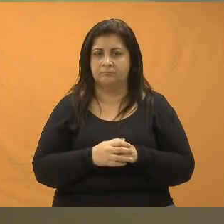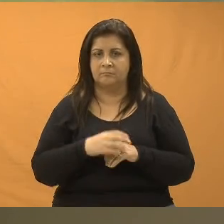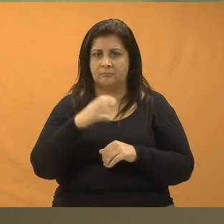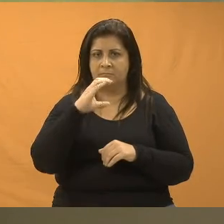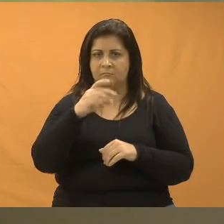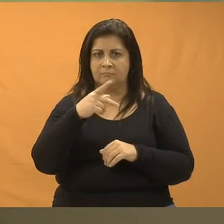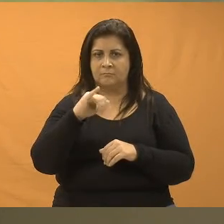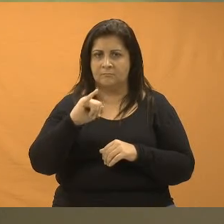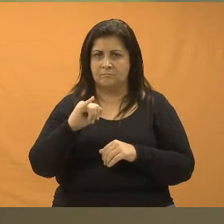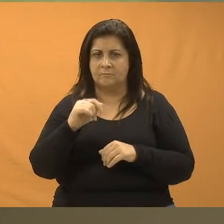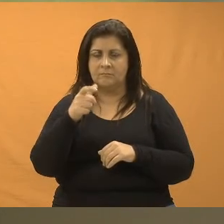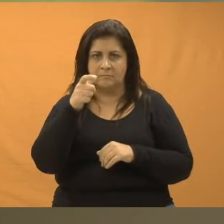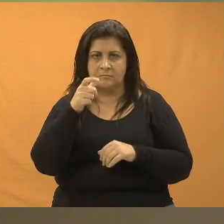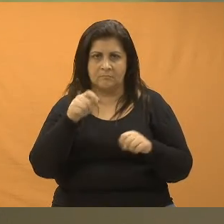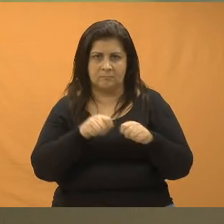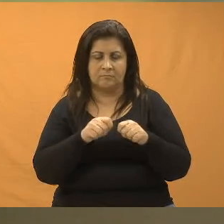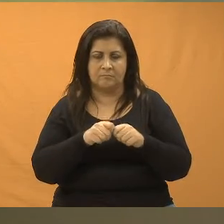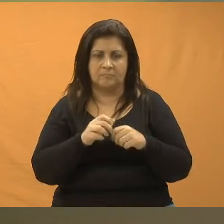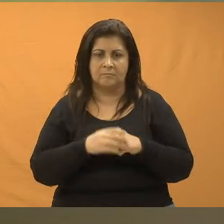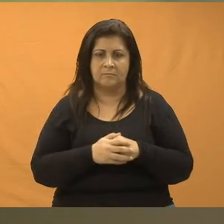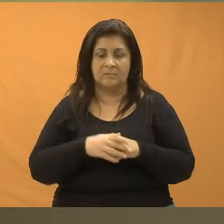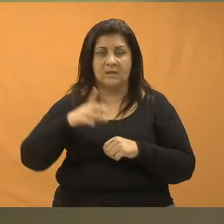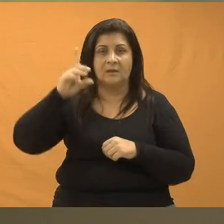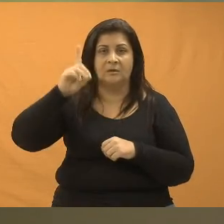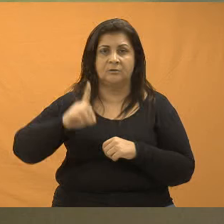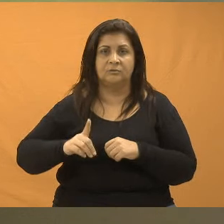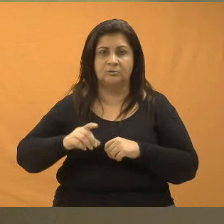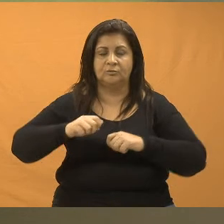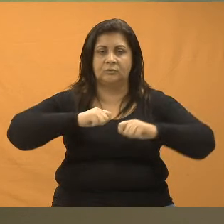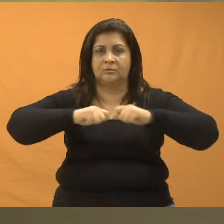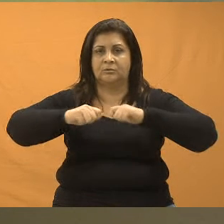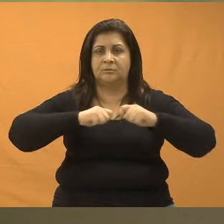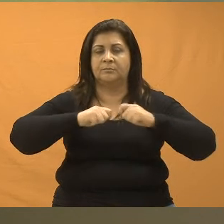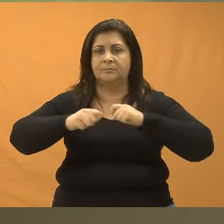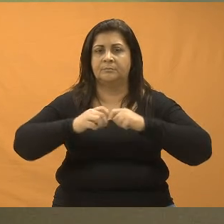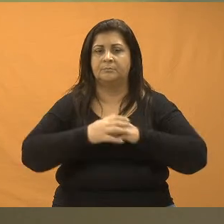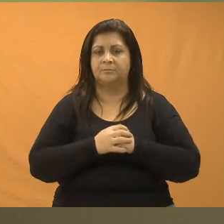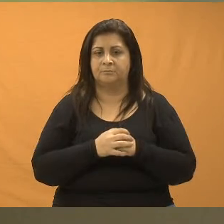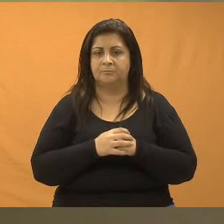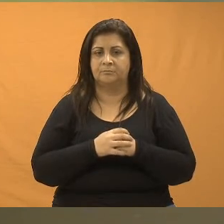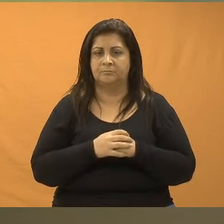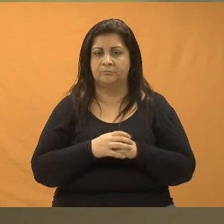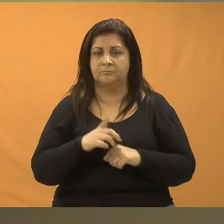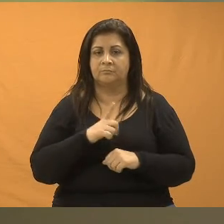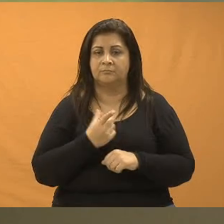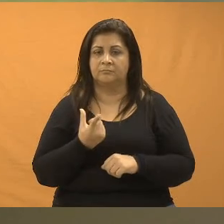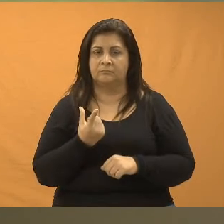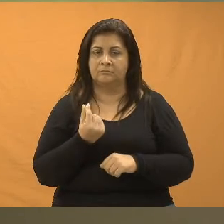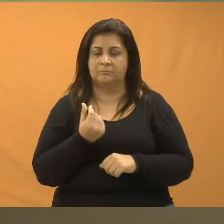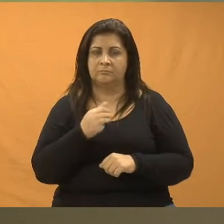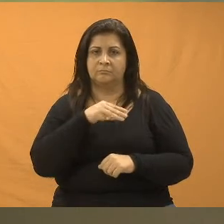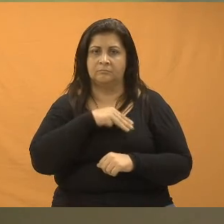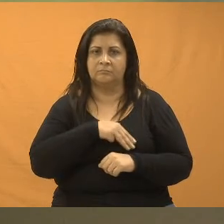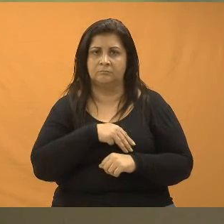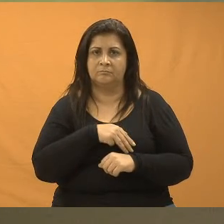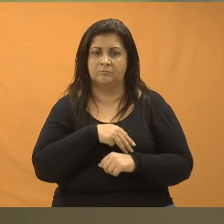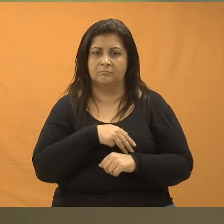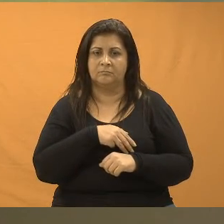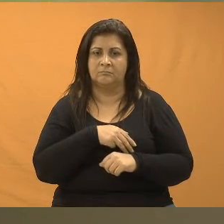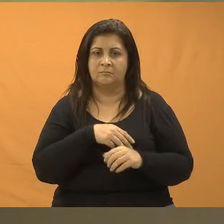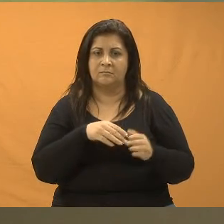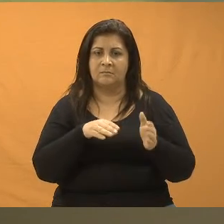nós estamos fazendo, a diretoria administrativa tinha um salário que chegava perto